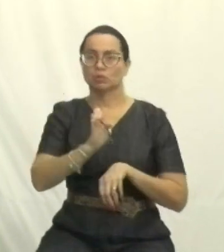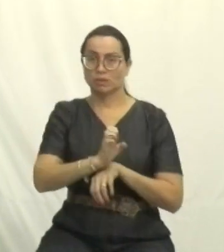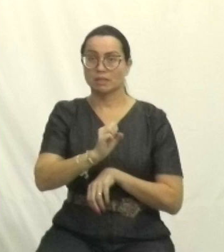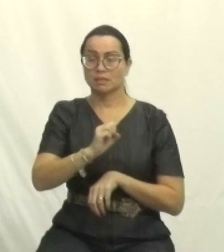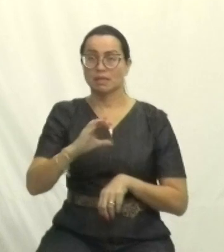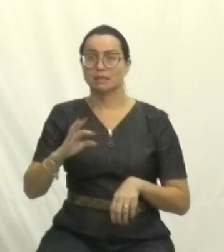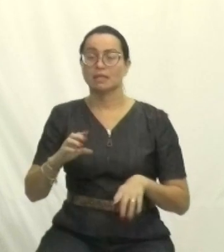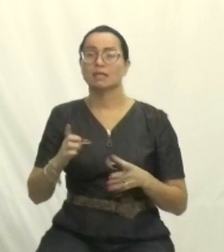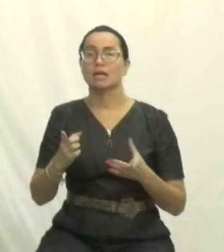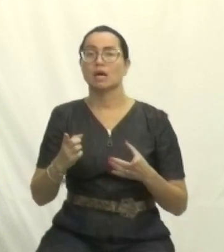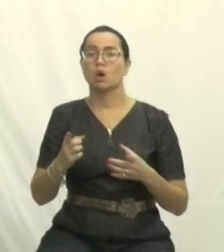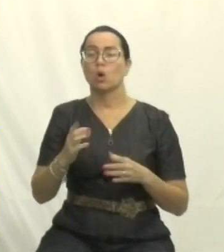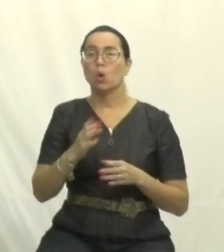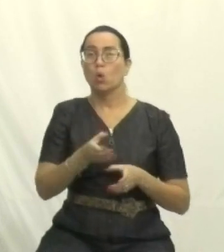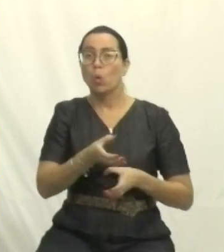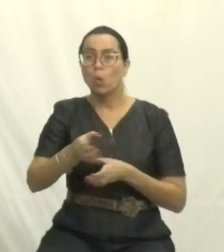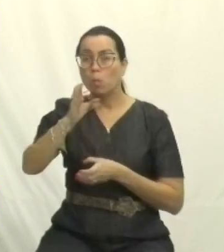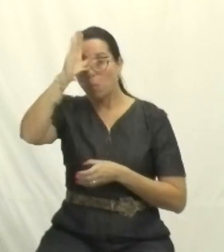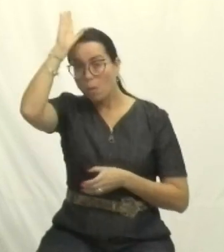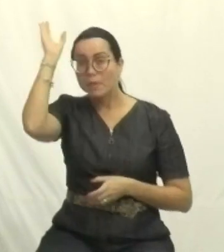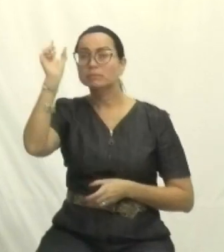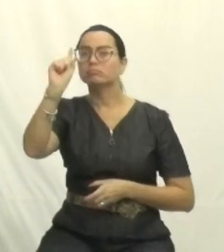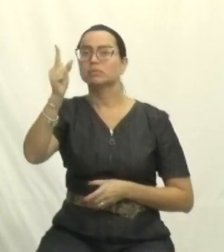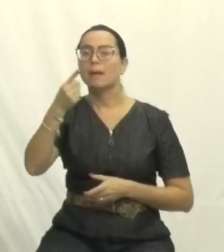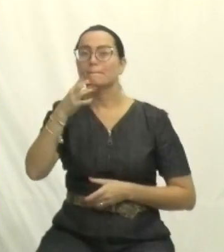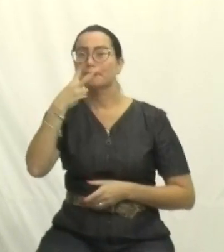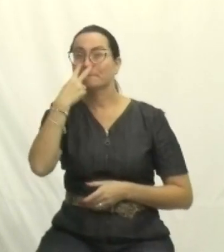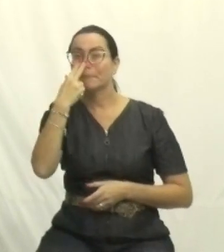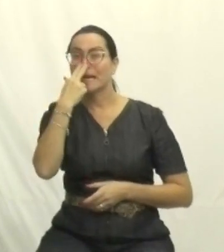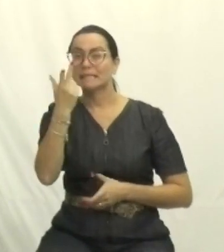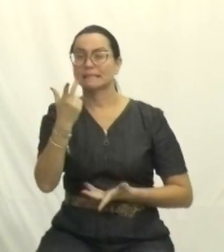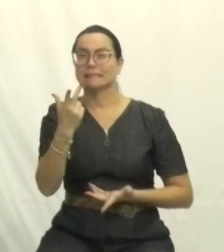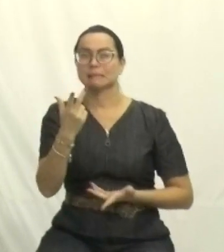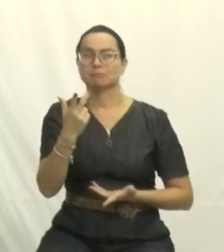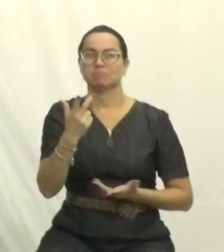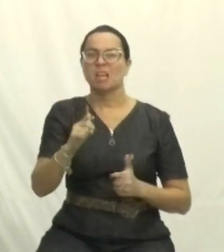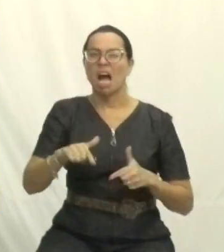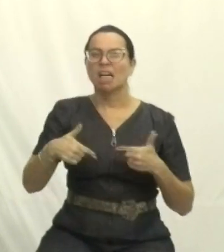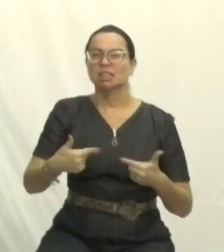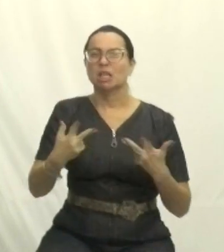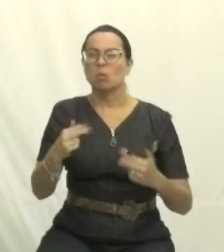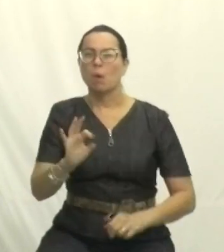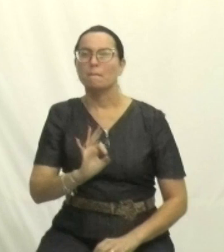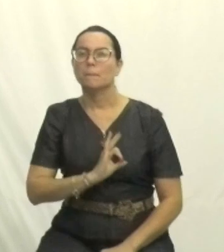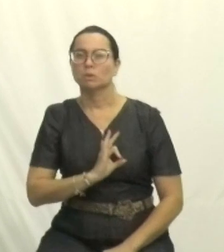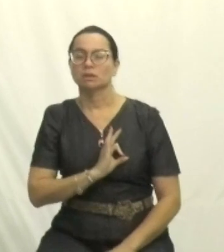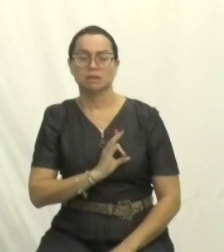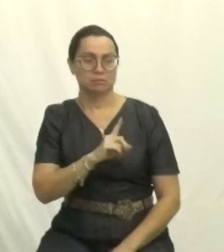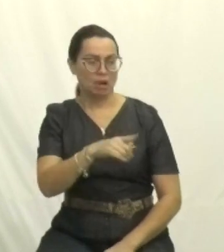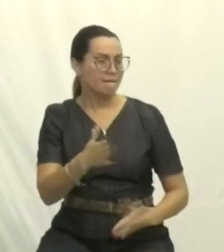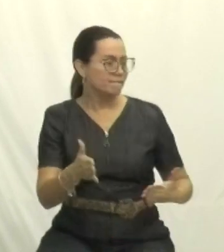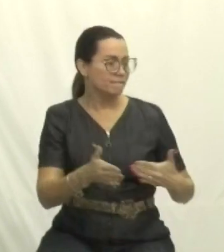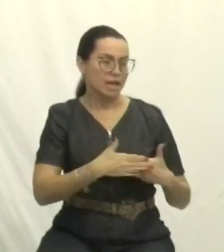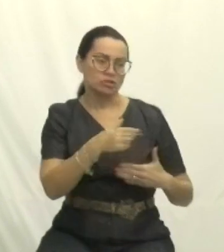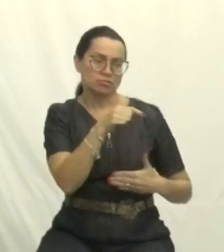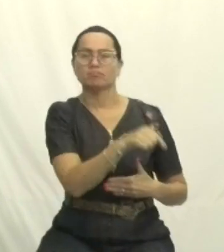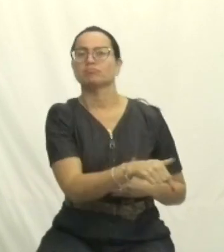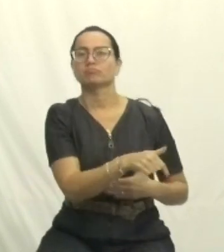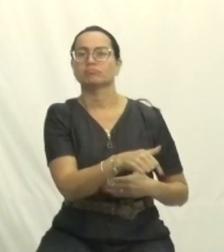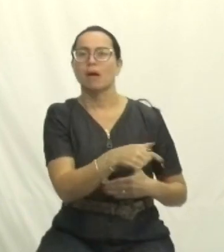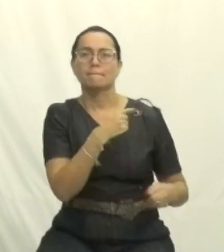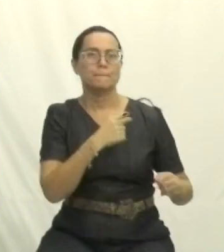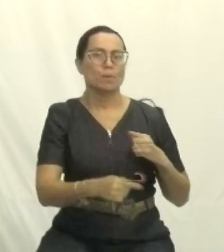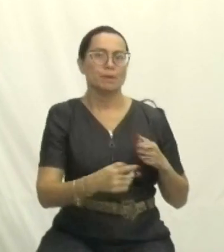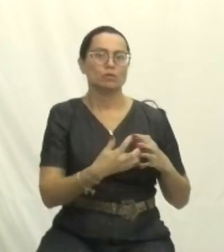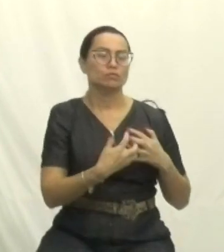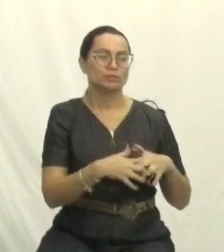não colocasse isso, a gente poderia ir lá, notificá-lo, não cumpriu, a gente pode multá-lo, interditar o local. Então, o Corpo de Bombeiros